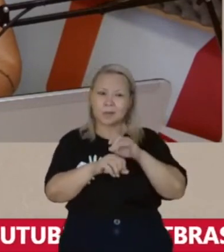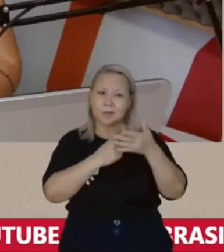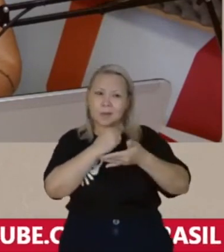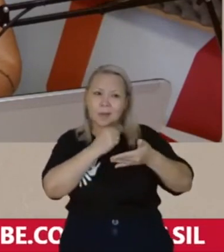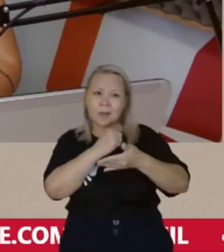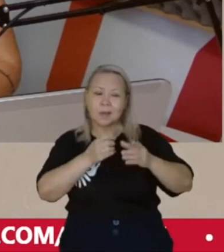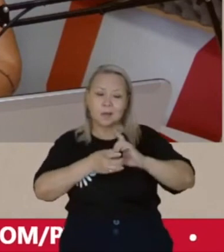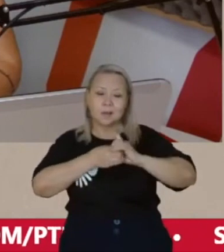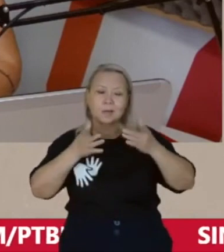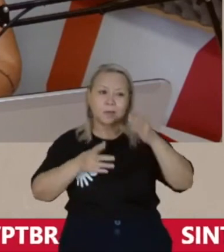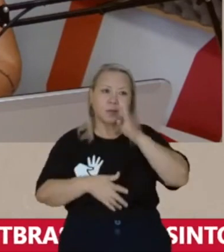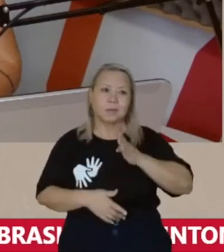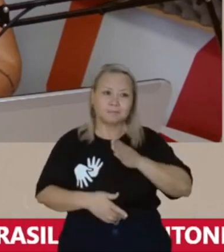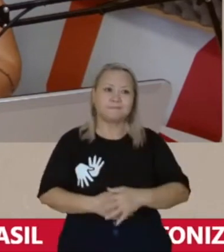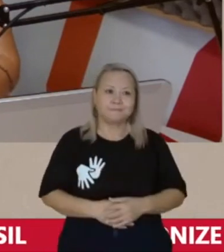para a democracia brasileira.